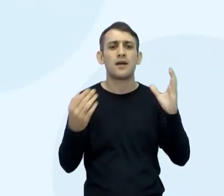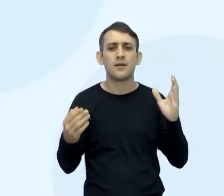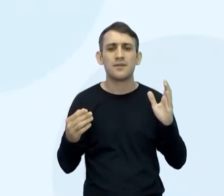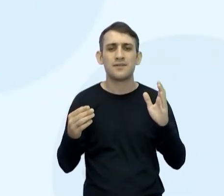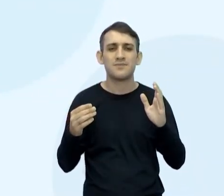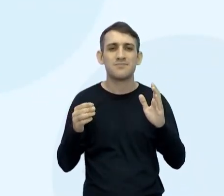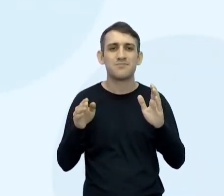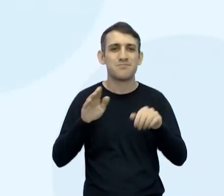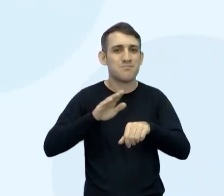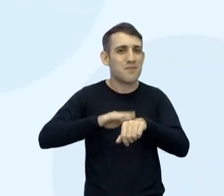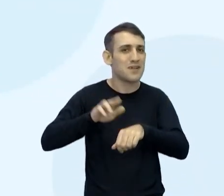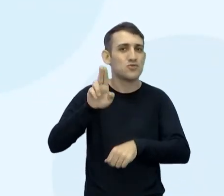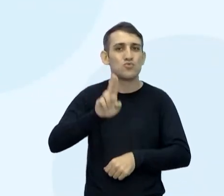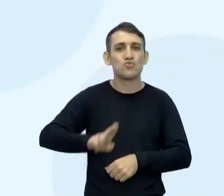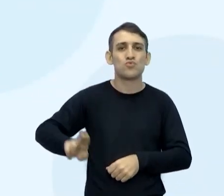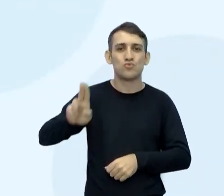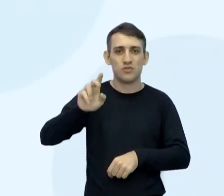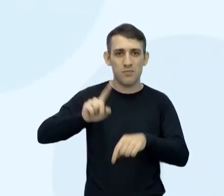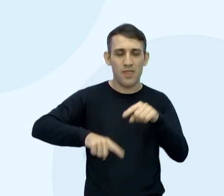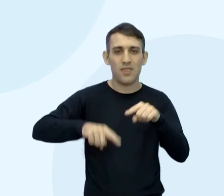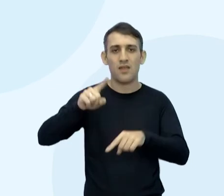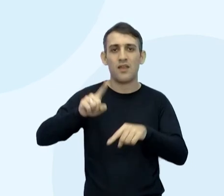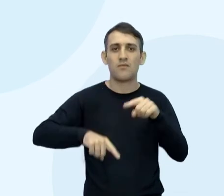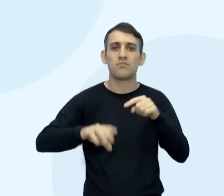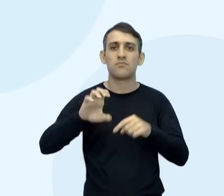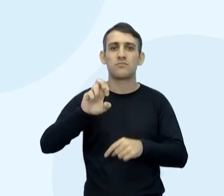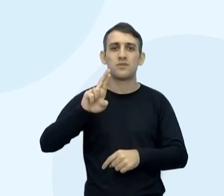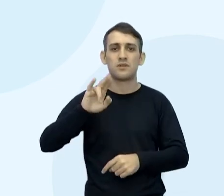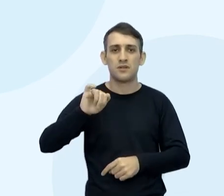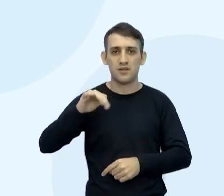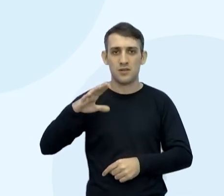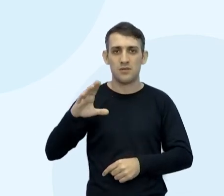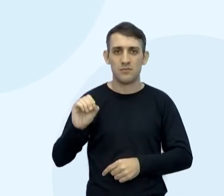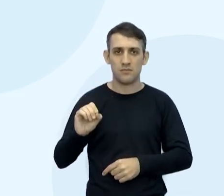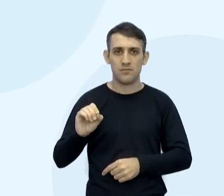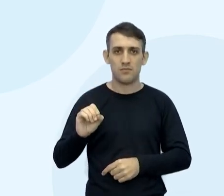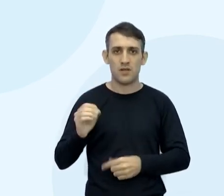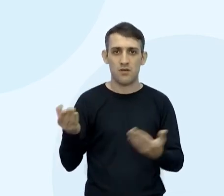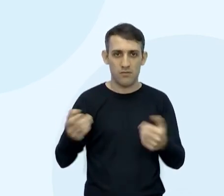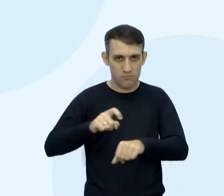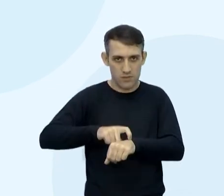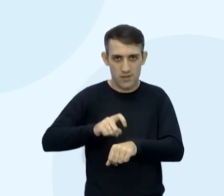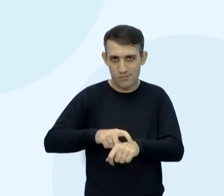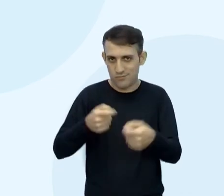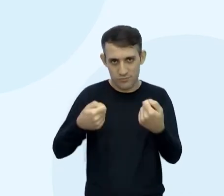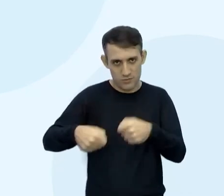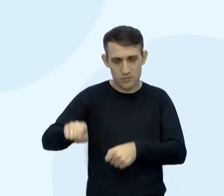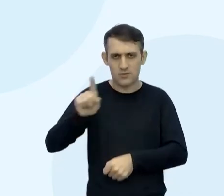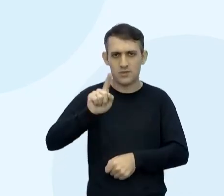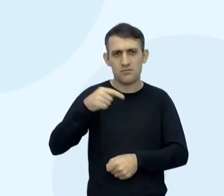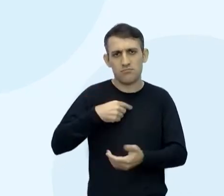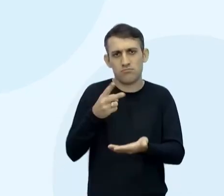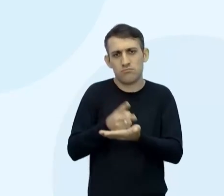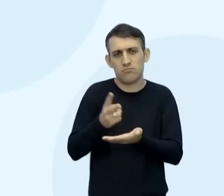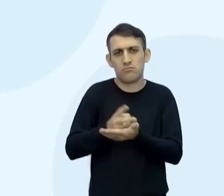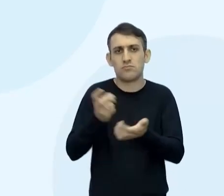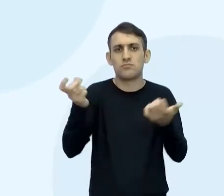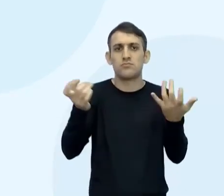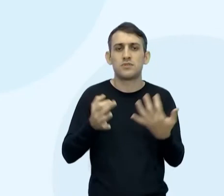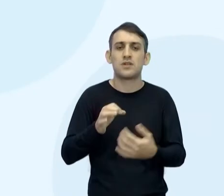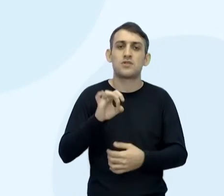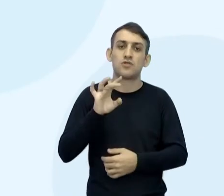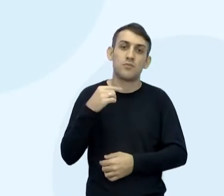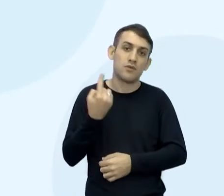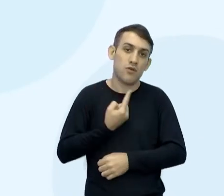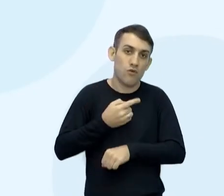mais evidentes aí desses materiais cerâmicos, tá? Então, aqui eu não vou deixar tempo, eu vou continuar aqui só para a gente conversar,